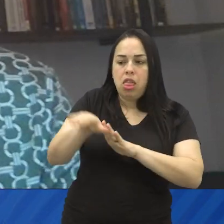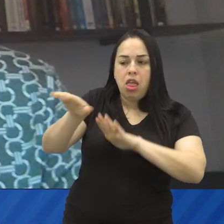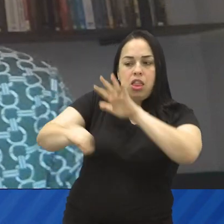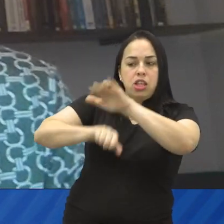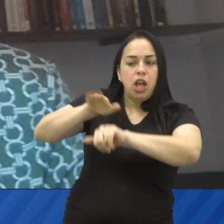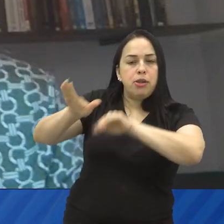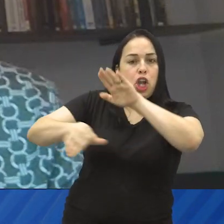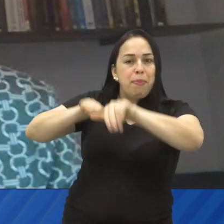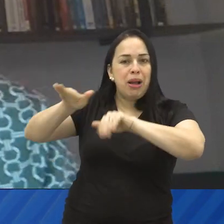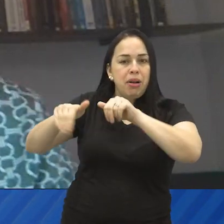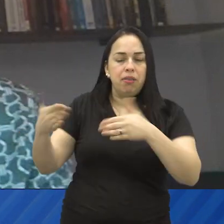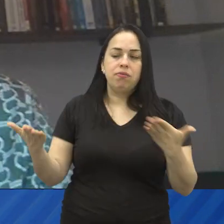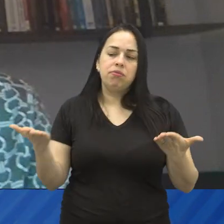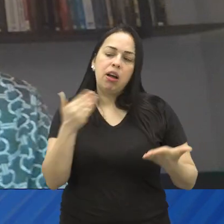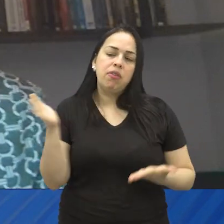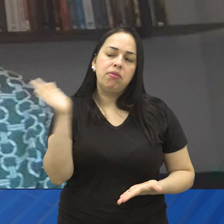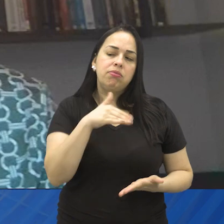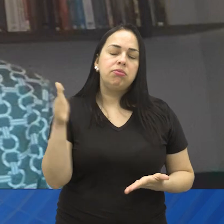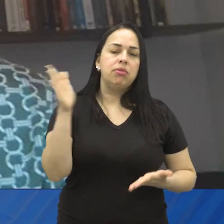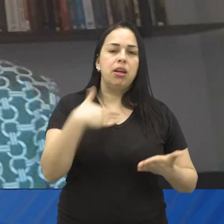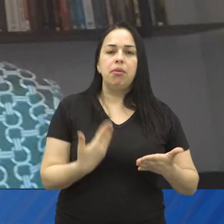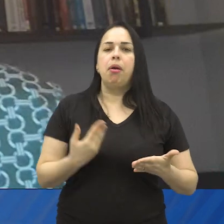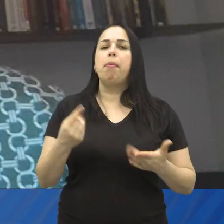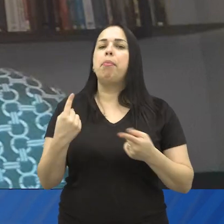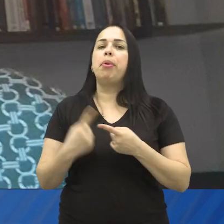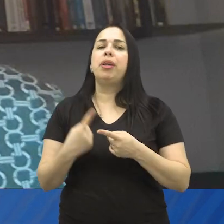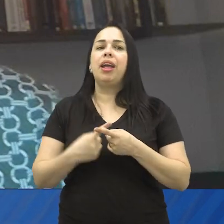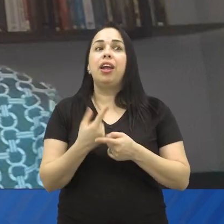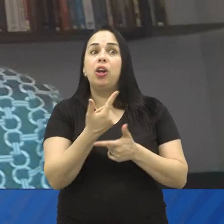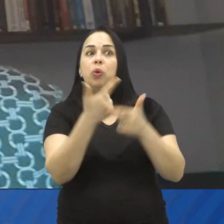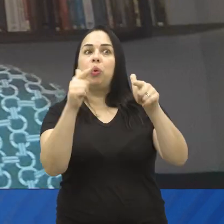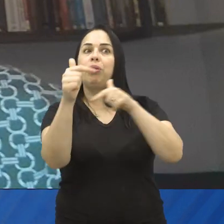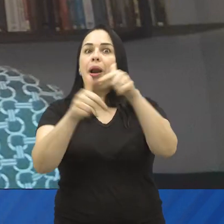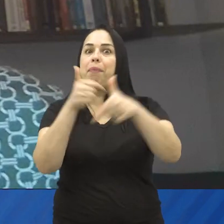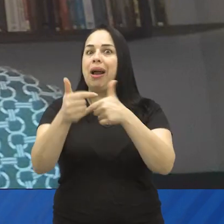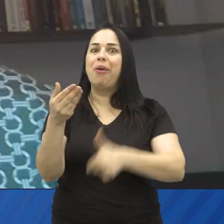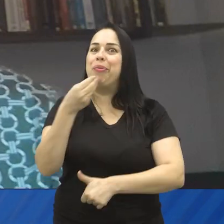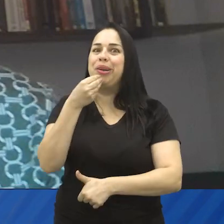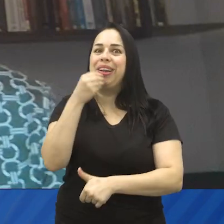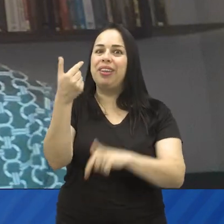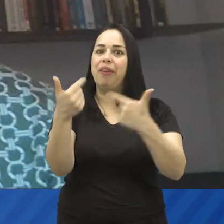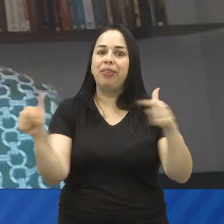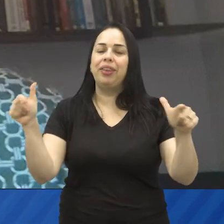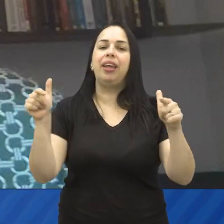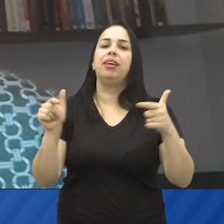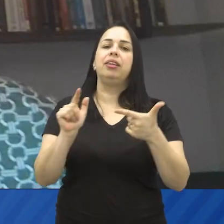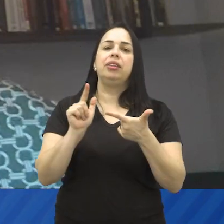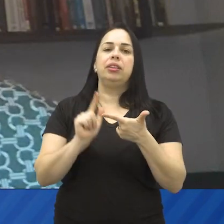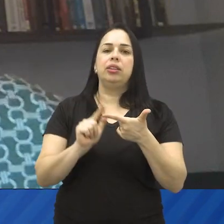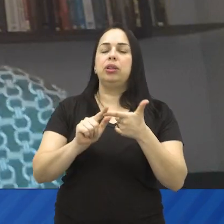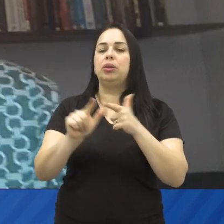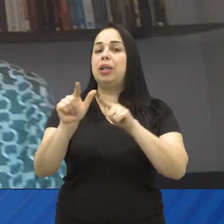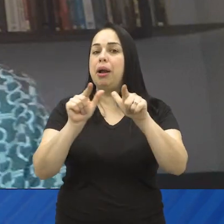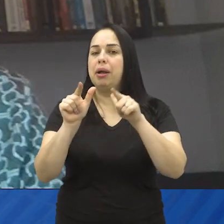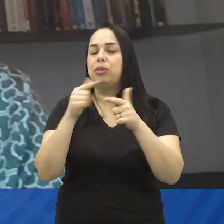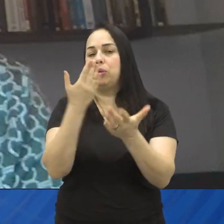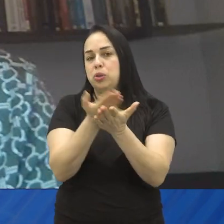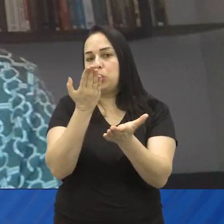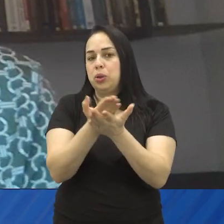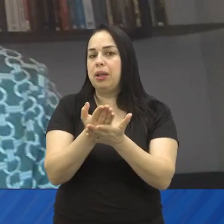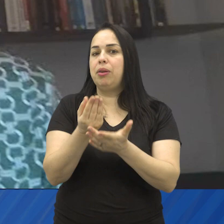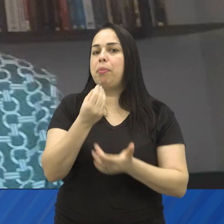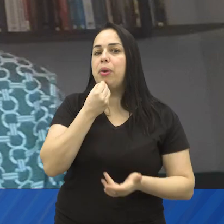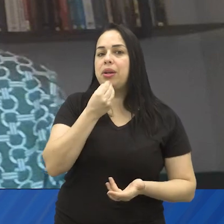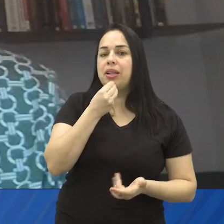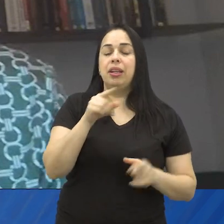de deste cenário de desigualdade, de falta de oportunidades no mercado de trabalho, né, de estudo, de emprego, e